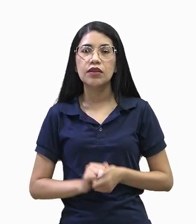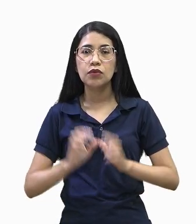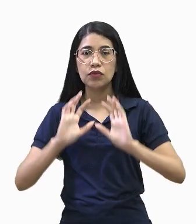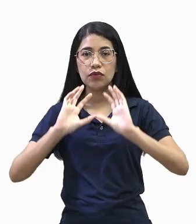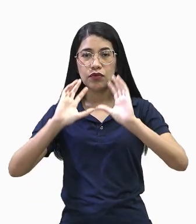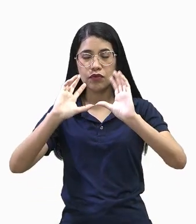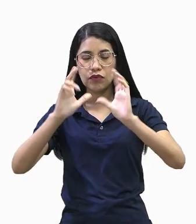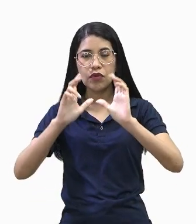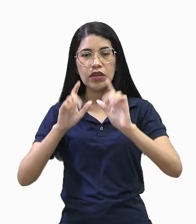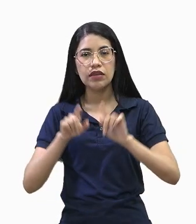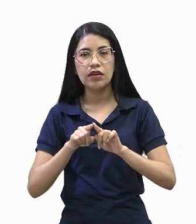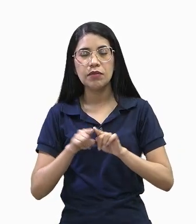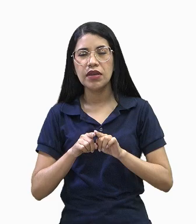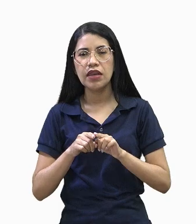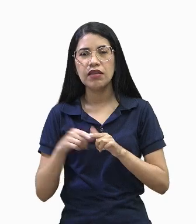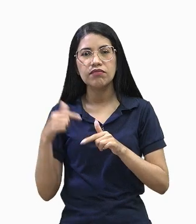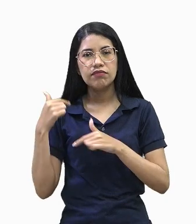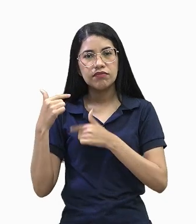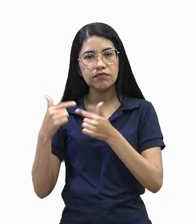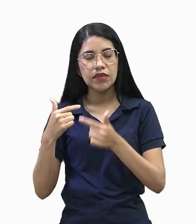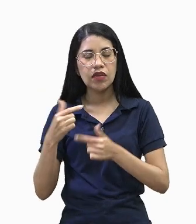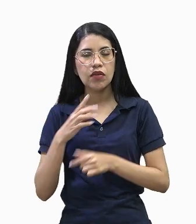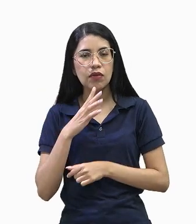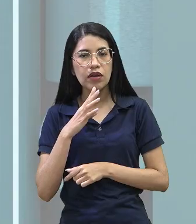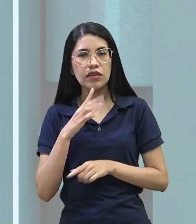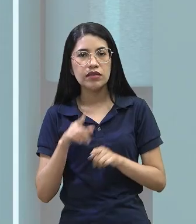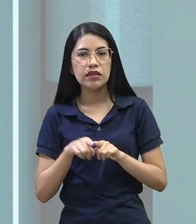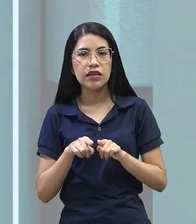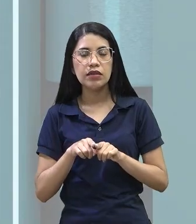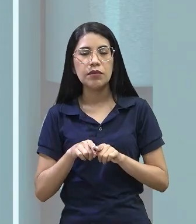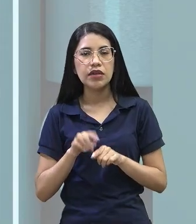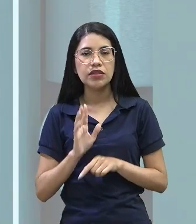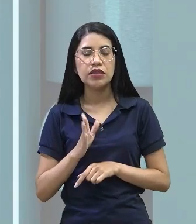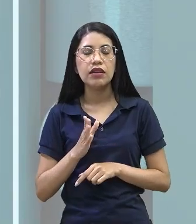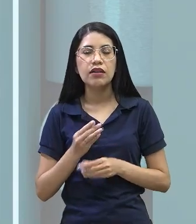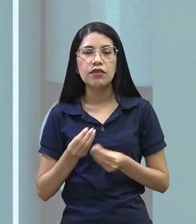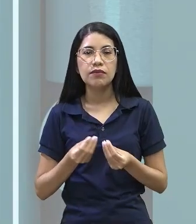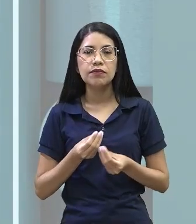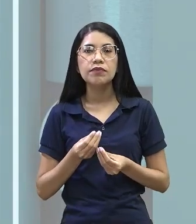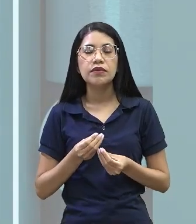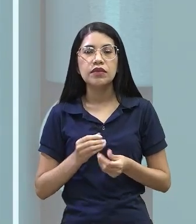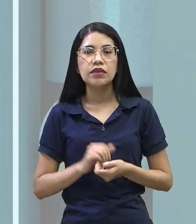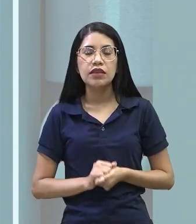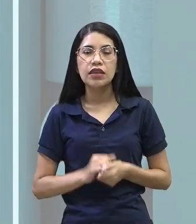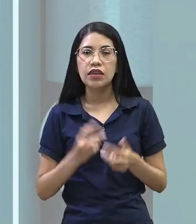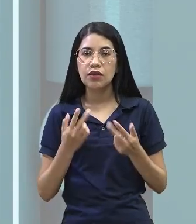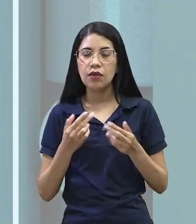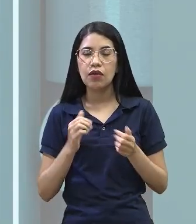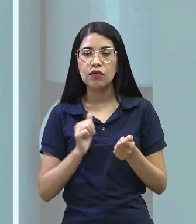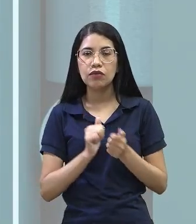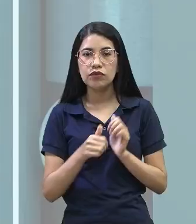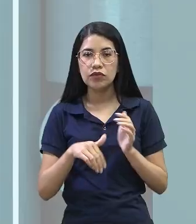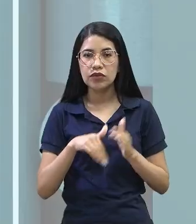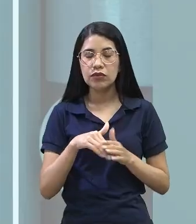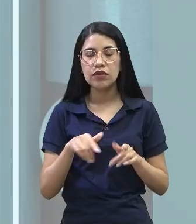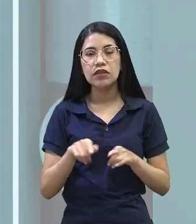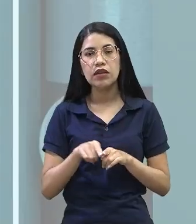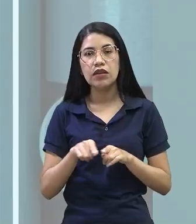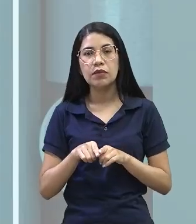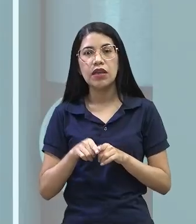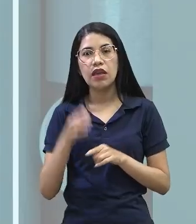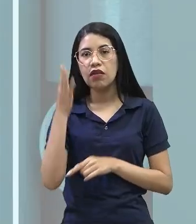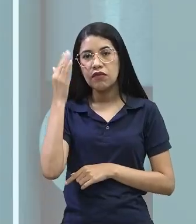aquele jogo tradicional que a gente também já conhece bastante, juntamente com o futebol. O voleibol também ele é